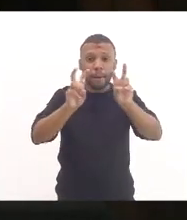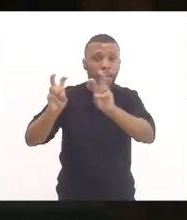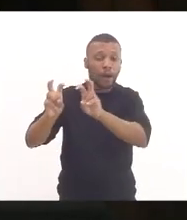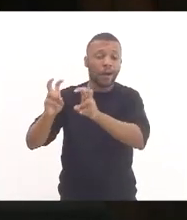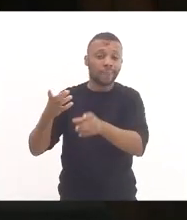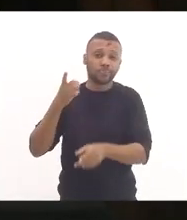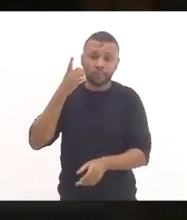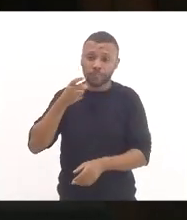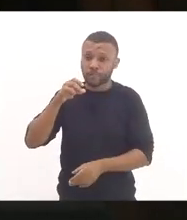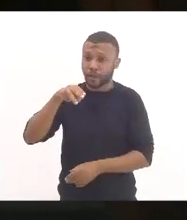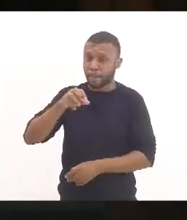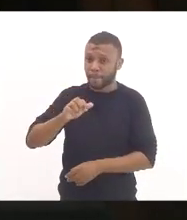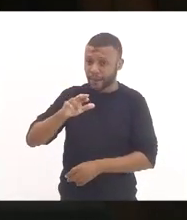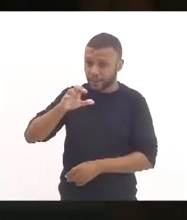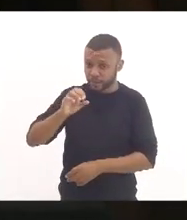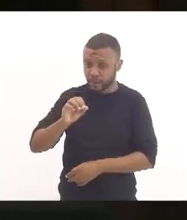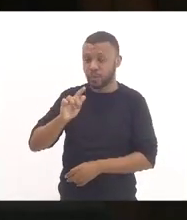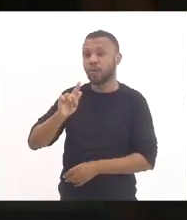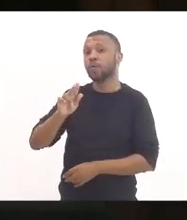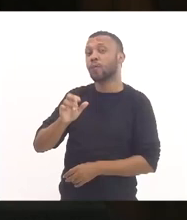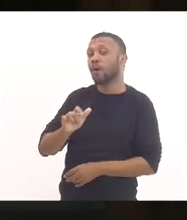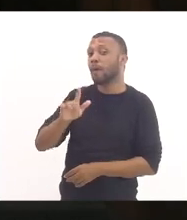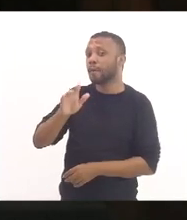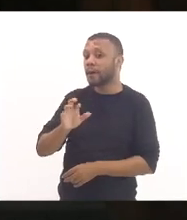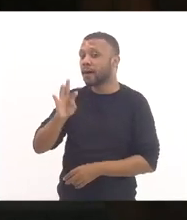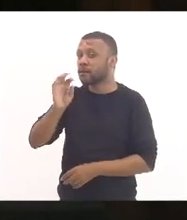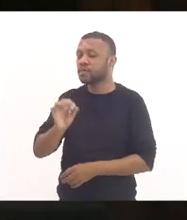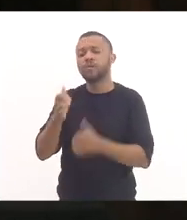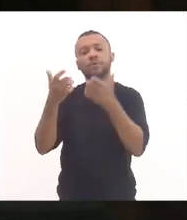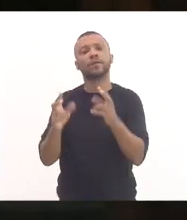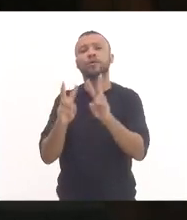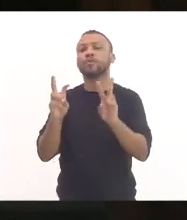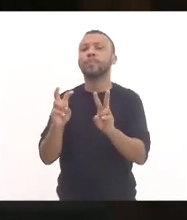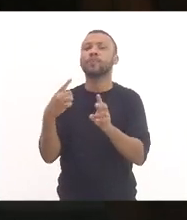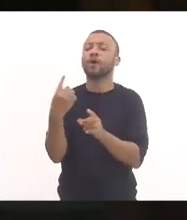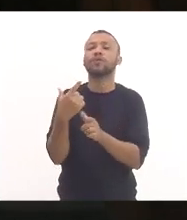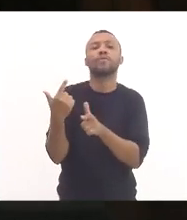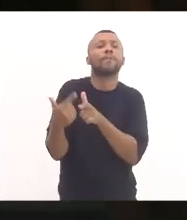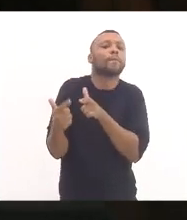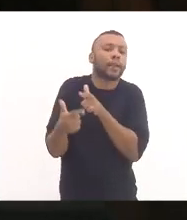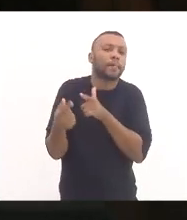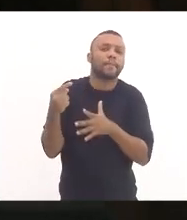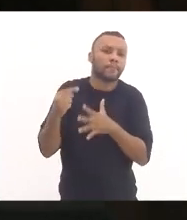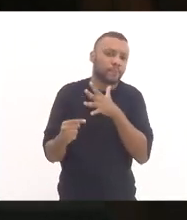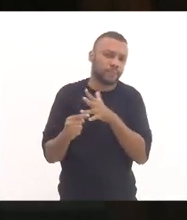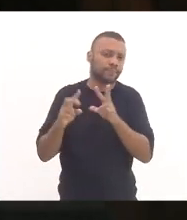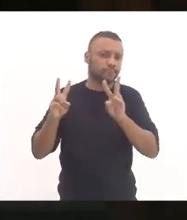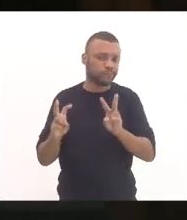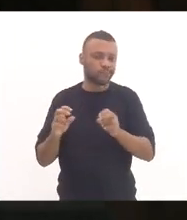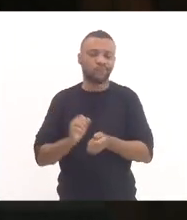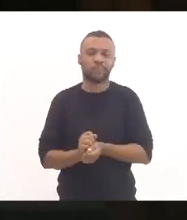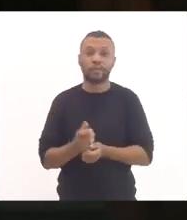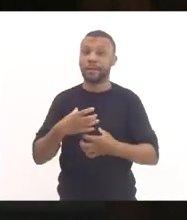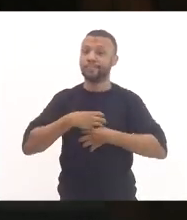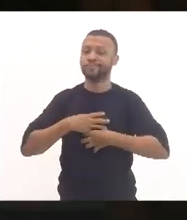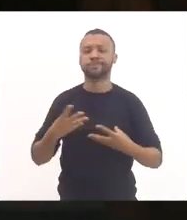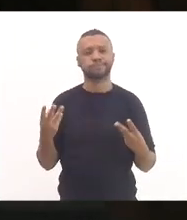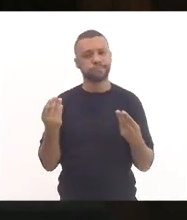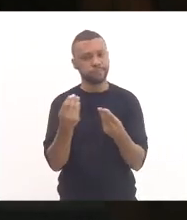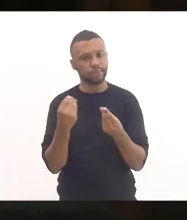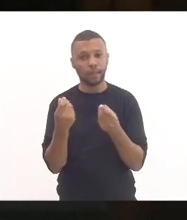Deputado Marcos Gualberto de tanto Carlos Augusto sobre as nossas questões e diante disso contamos com essa sensibilidade